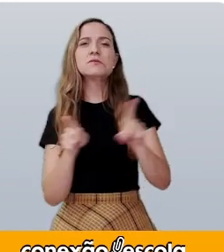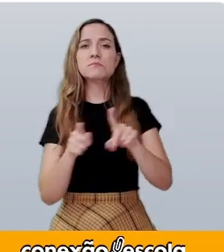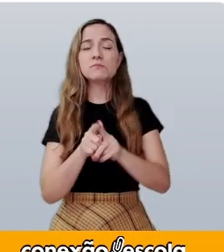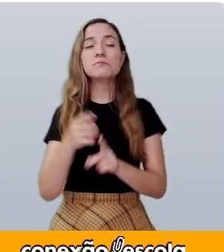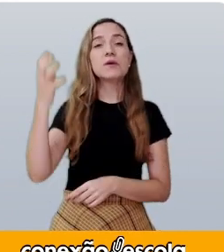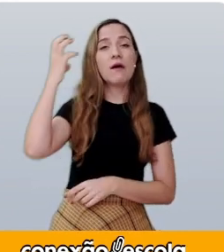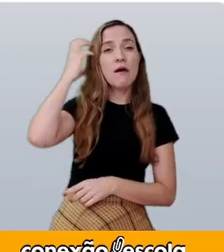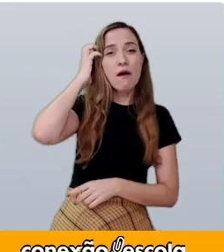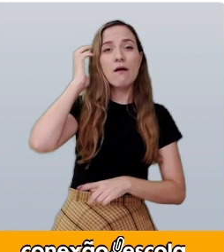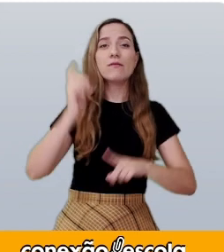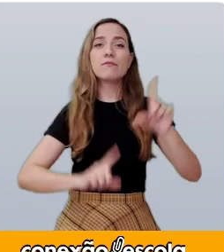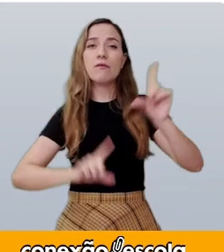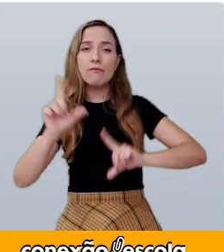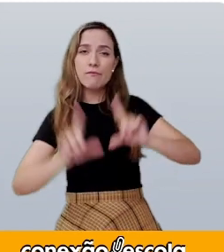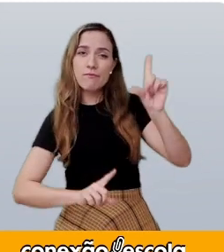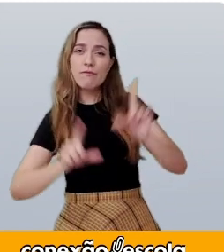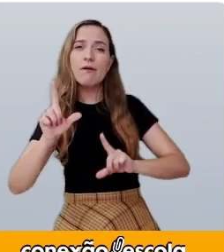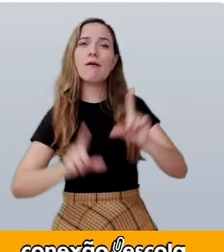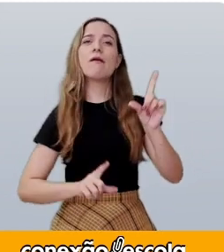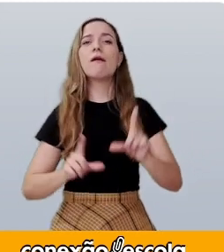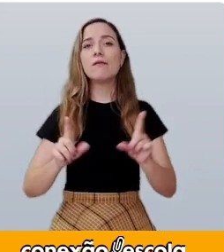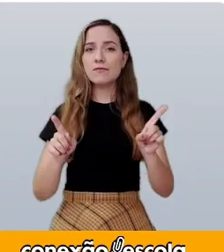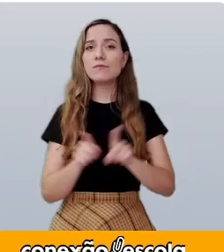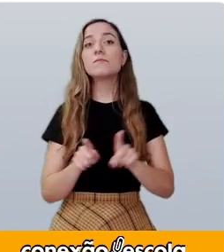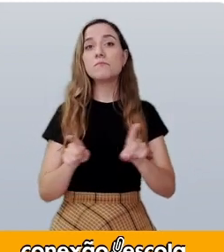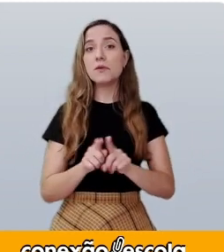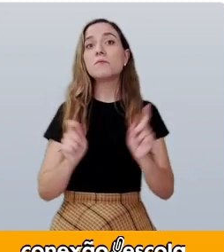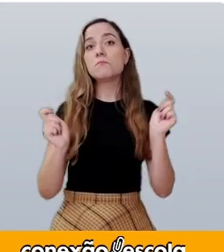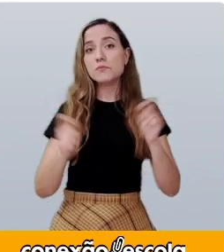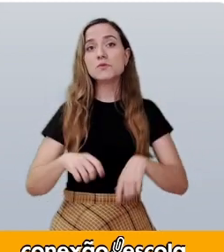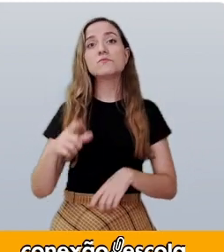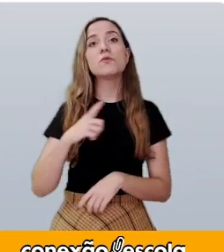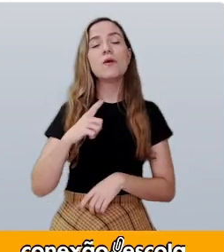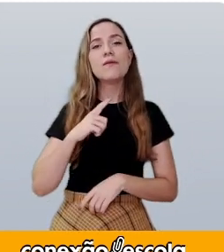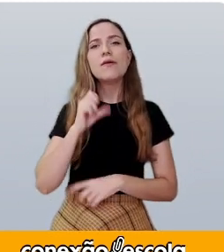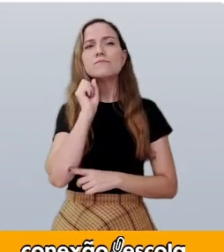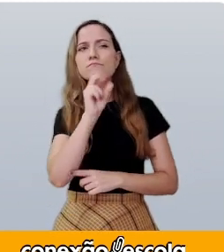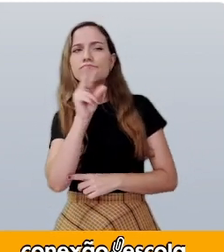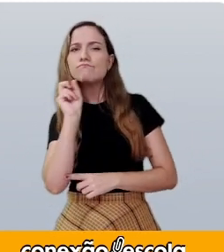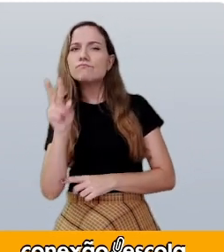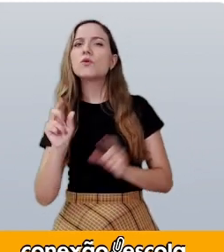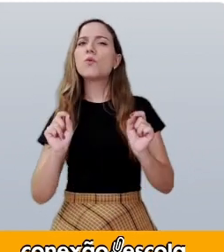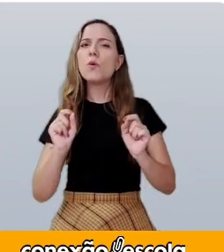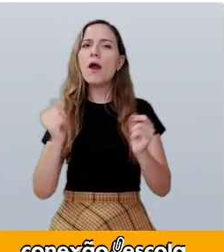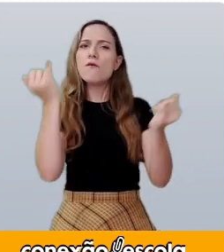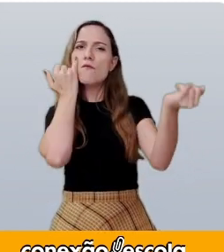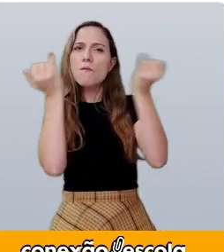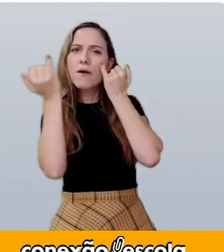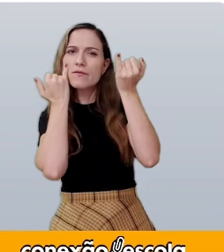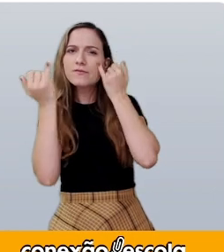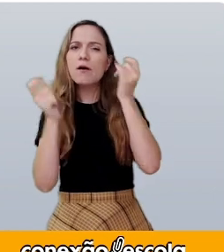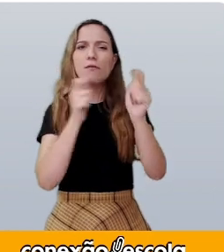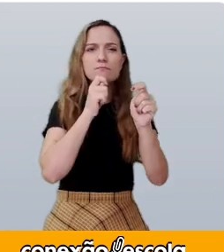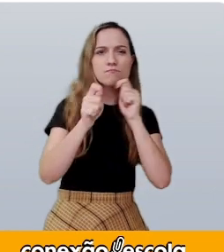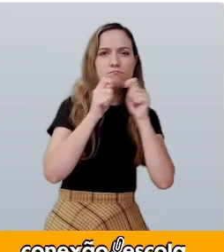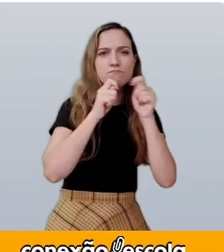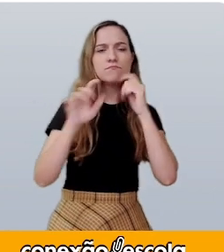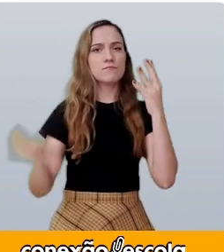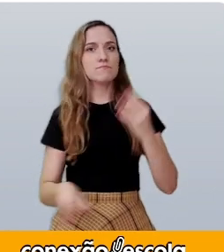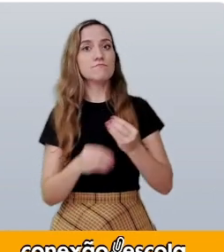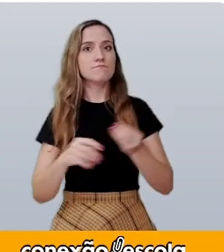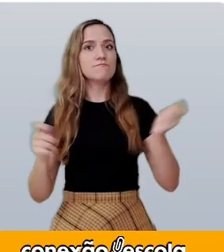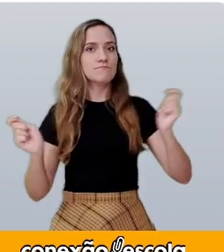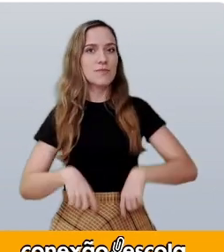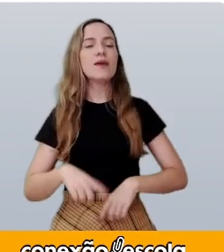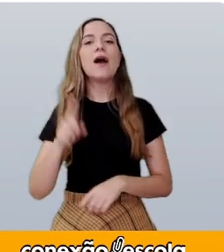rádio, TV e pode complementar notícias e reportagens. Estou falando